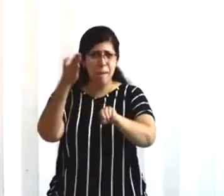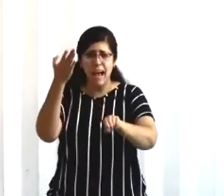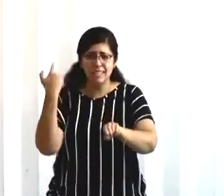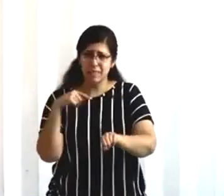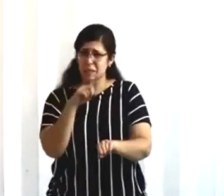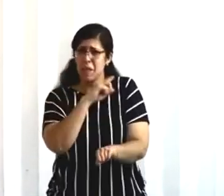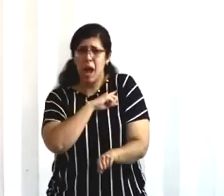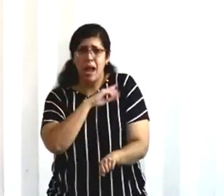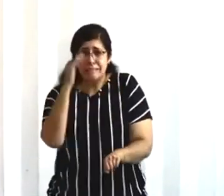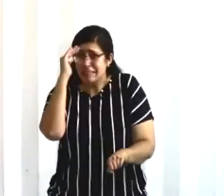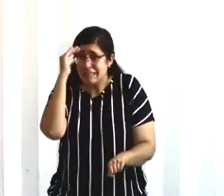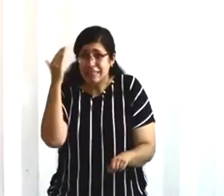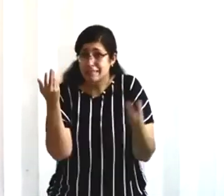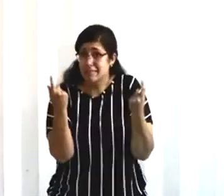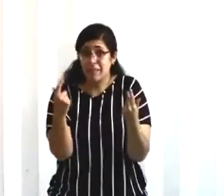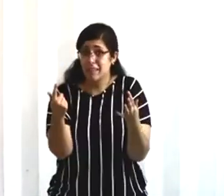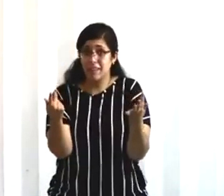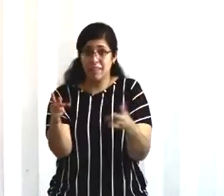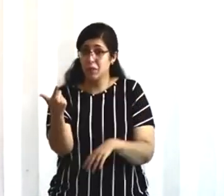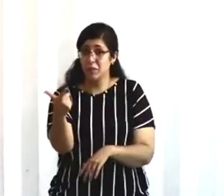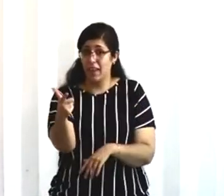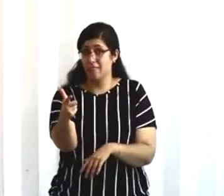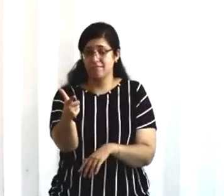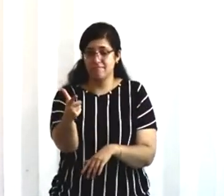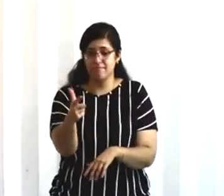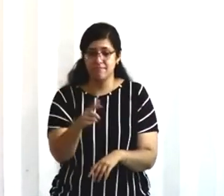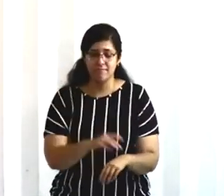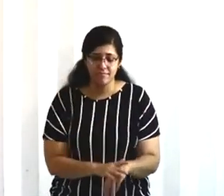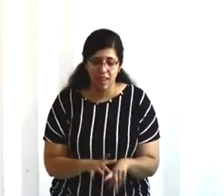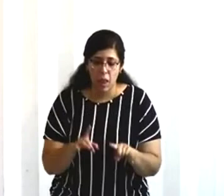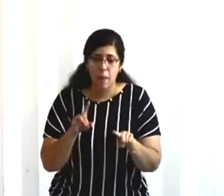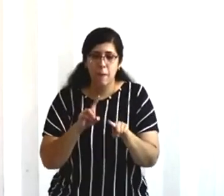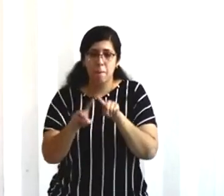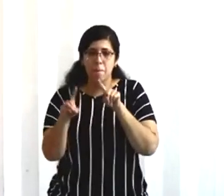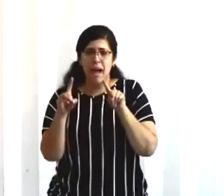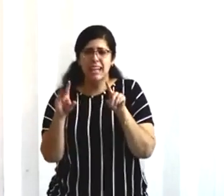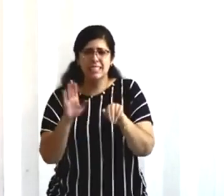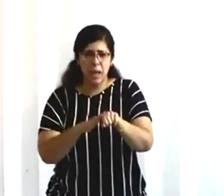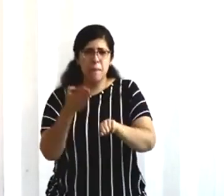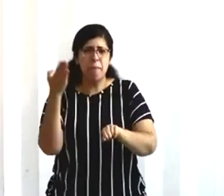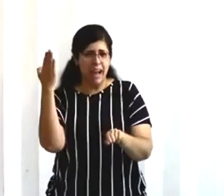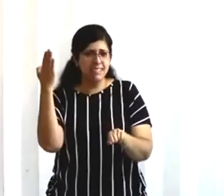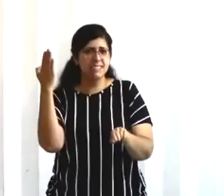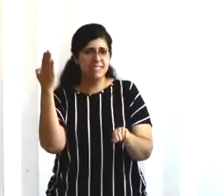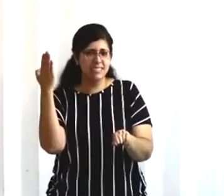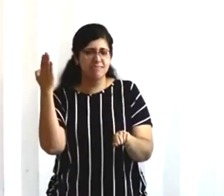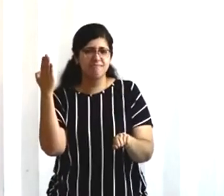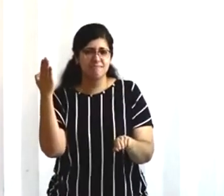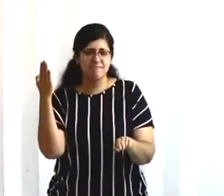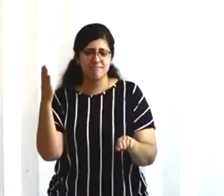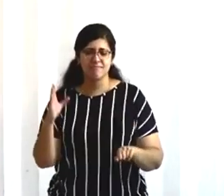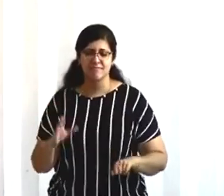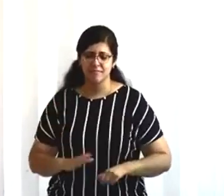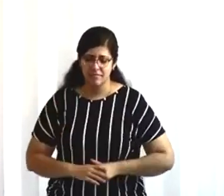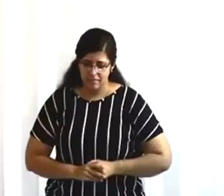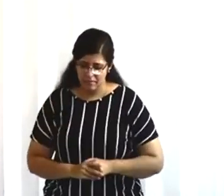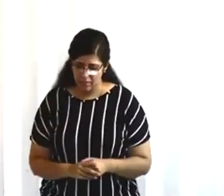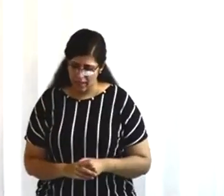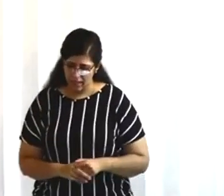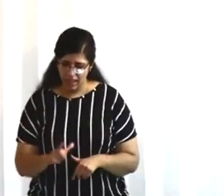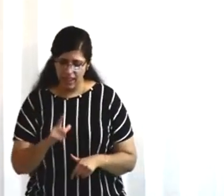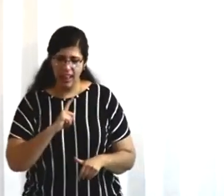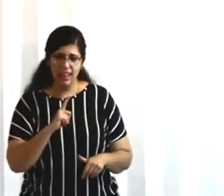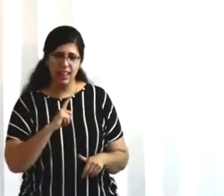da transcendência de Deus, isso não emana a nós, mas nós desfrutamos dessa eternidade, porque foi na eternidade